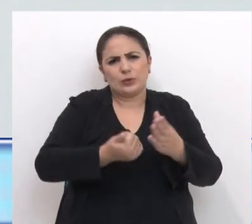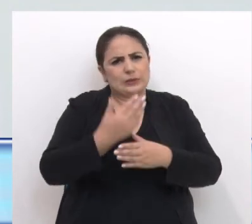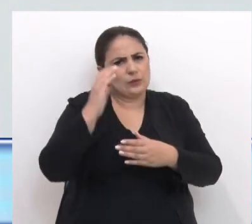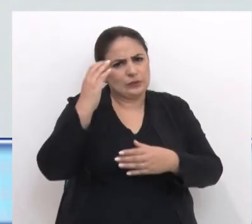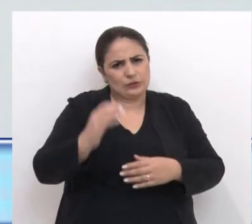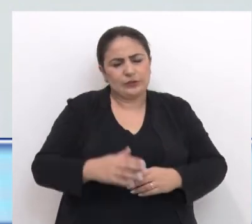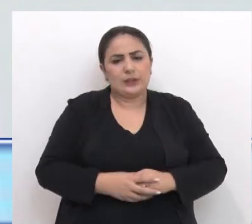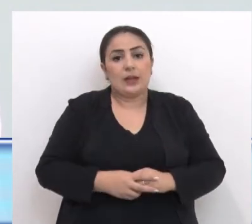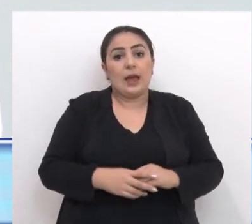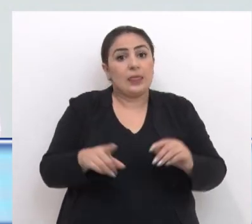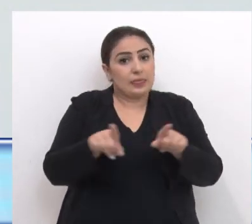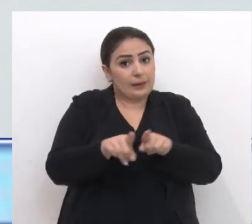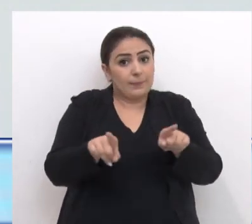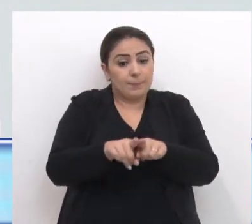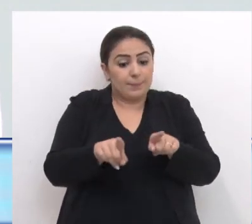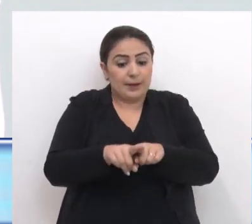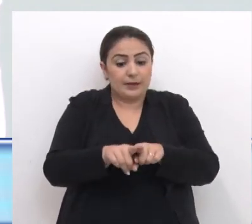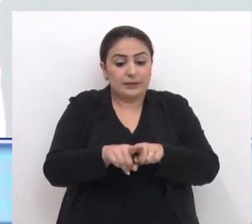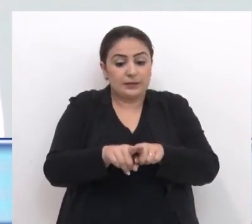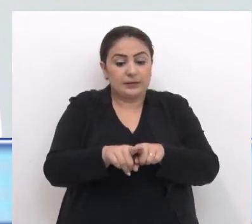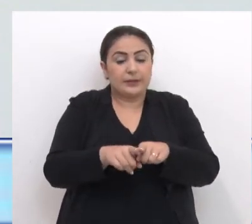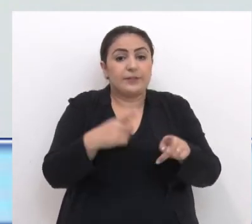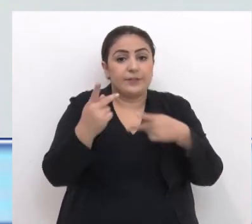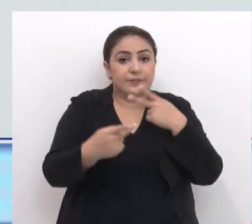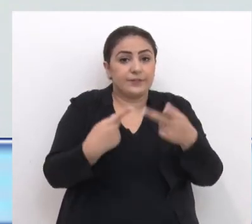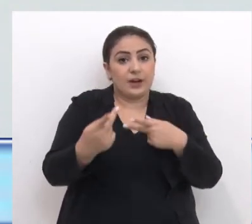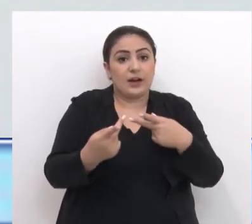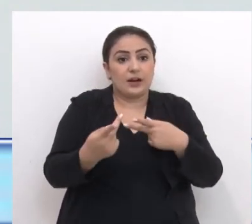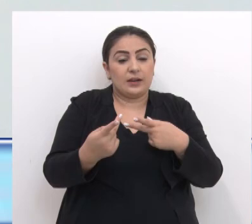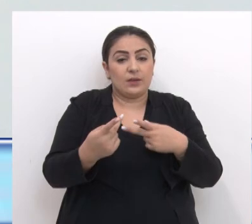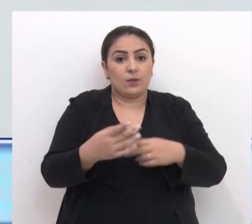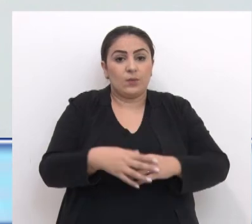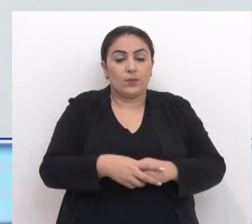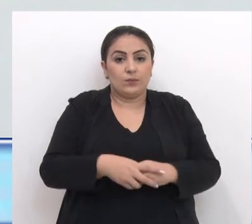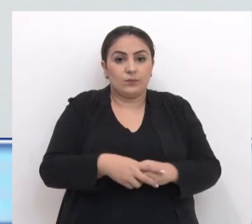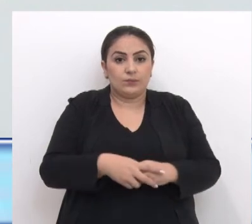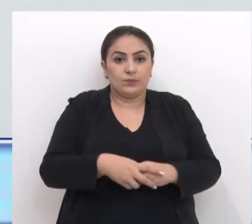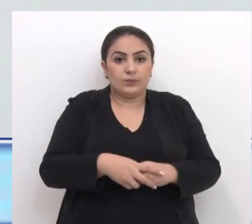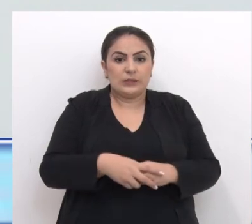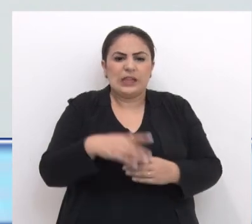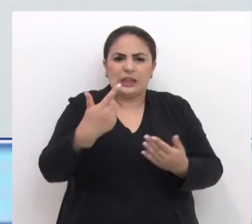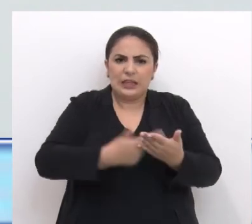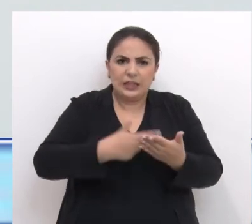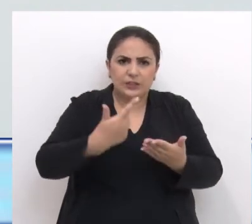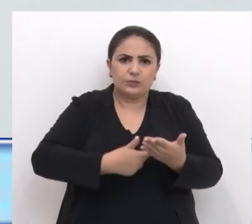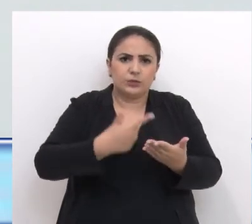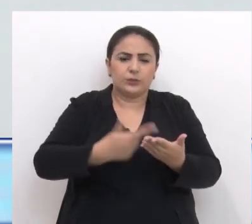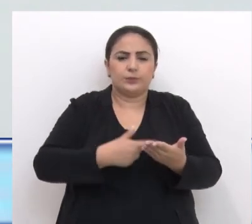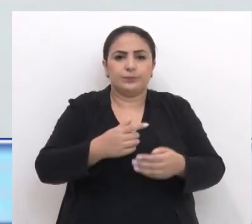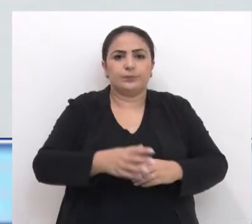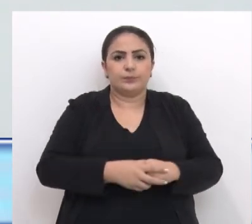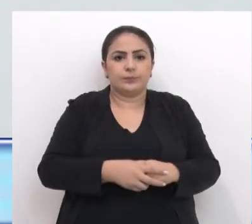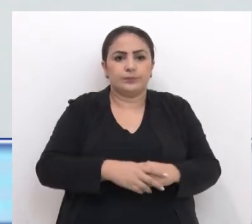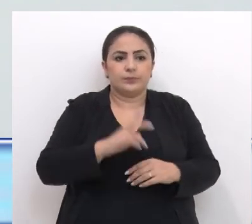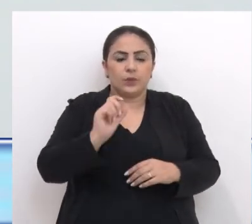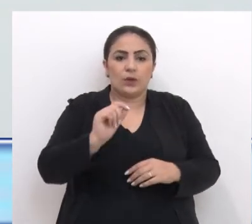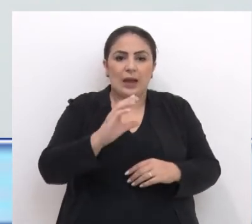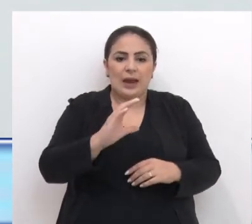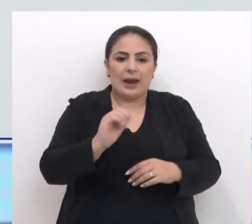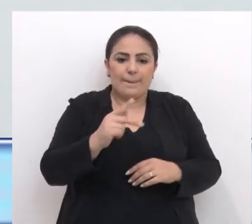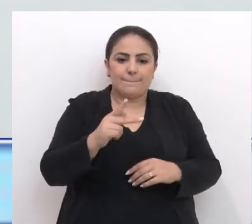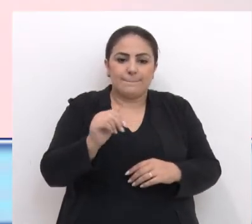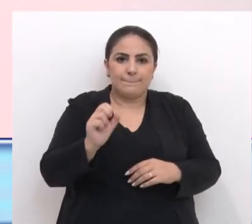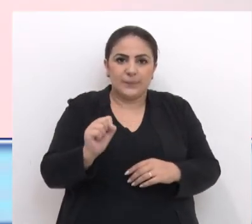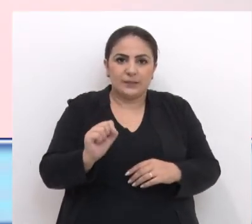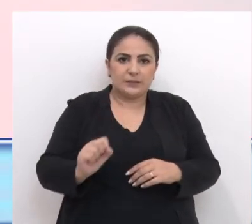produções científicas, né? Tanto no que diz respeito à coletânea, no caso livros, como o que a CAPES